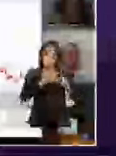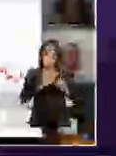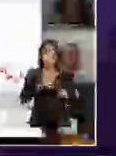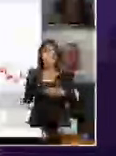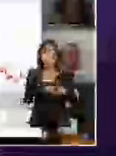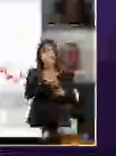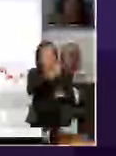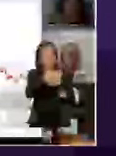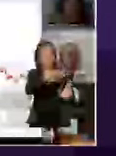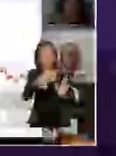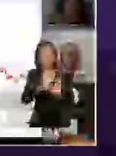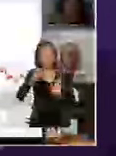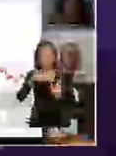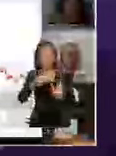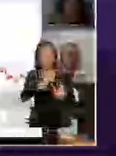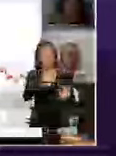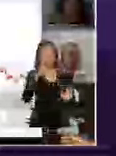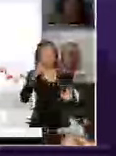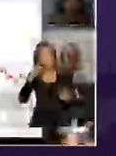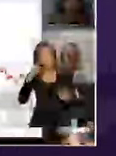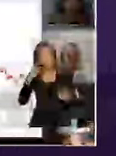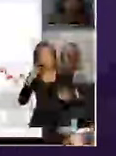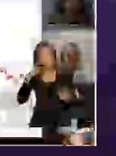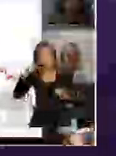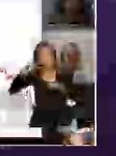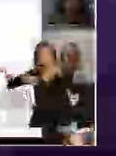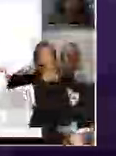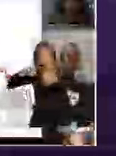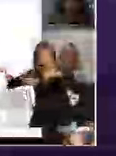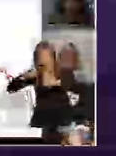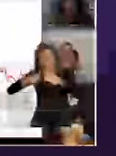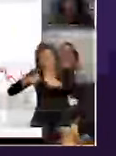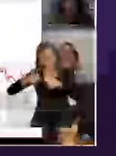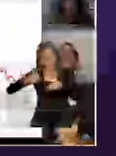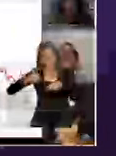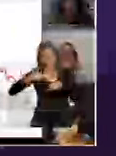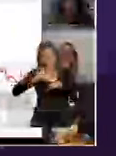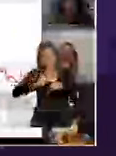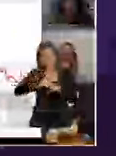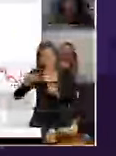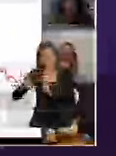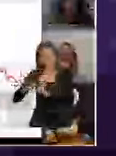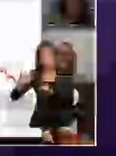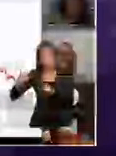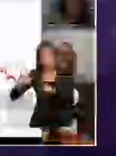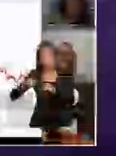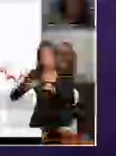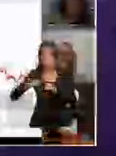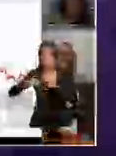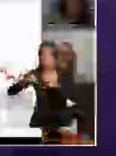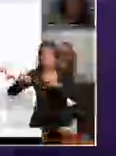gente coloca num gráfico analisando apenas a média móvel de óbitos em pacientes de 5 a 11 anos, ela não variou mais do